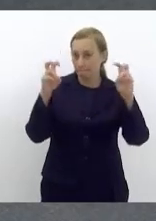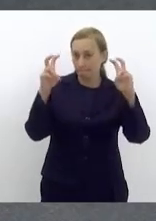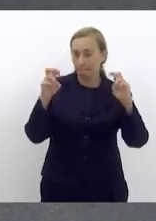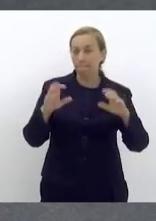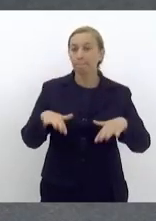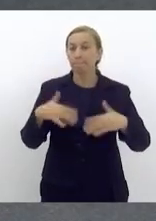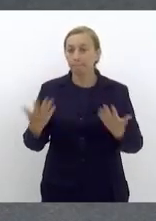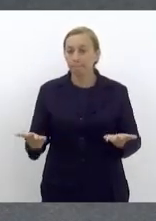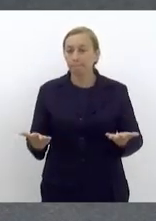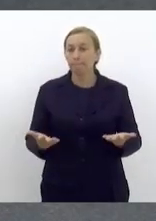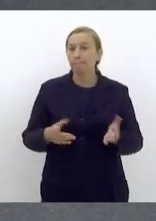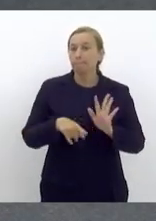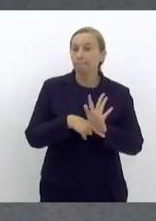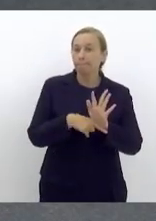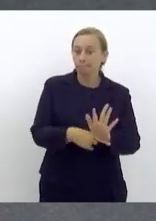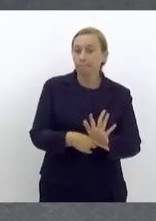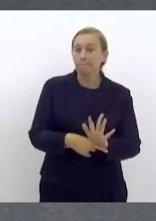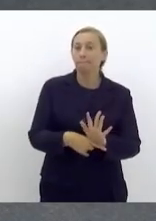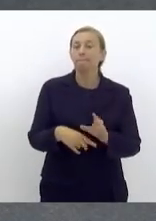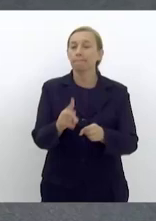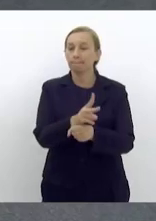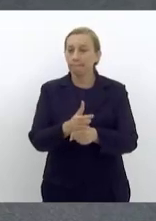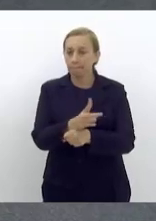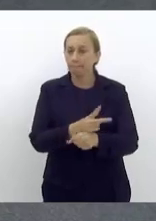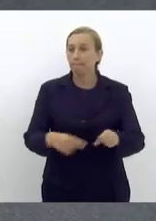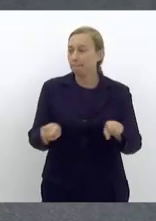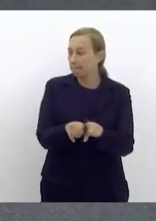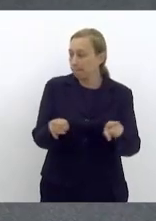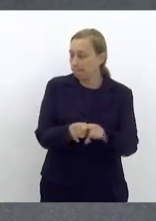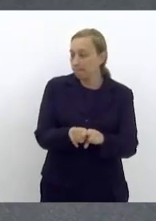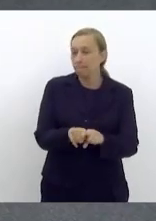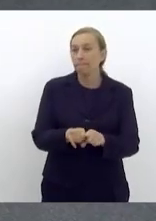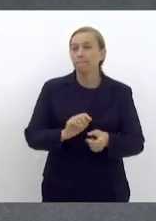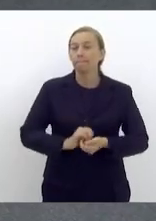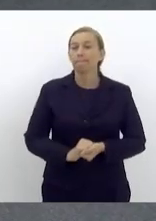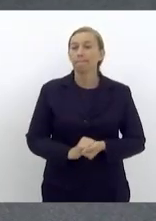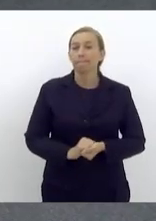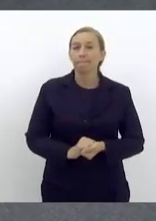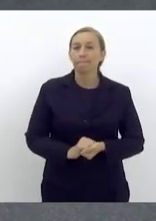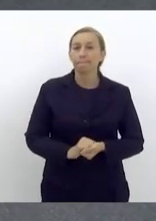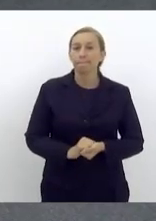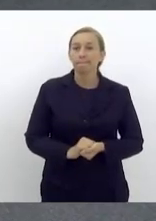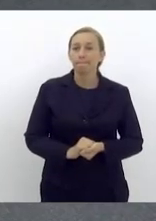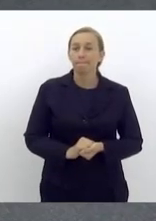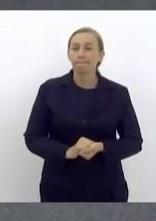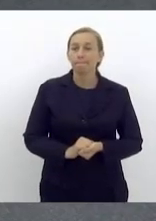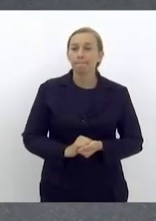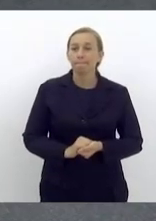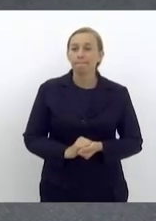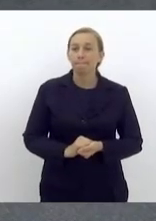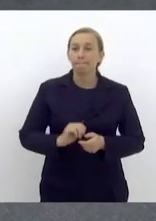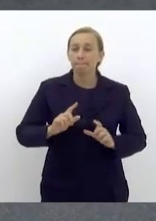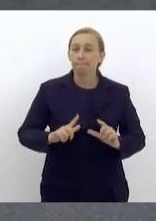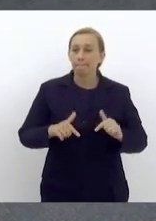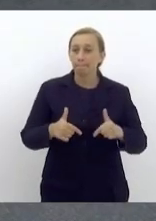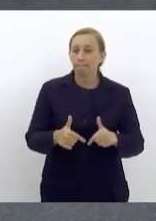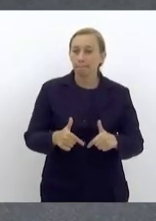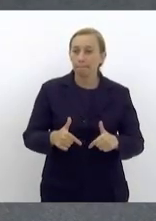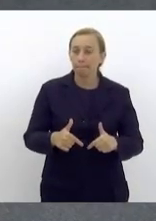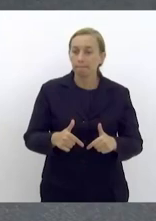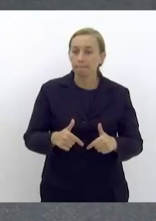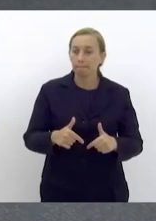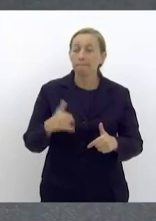a busca de ajuda, ela tem que também ser considerada uma atitude muito efetiva